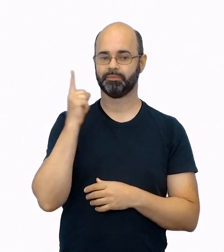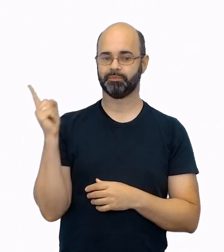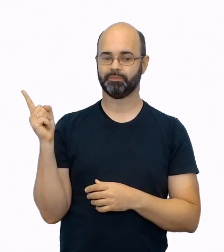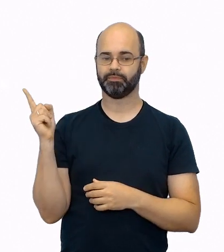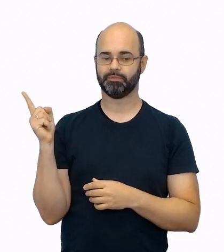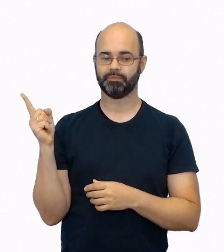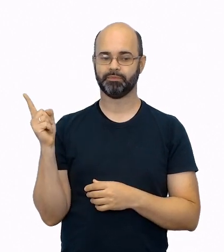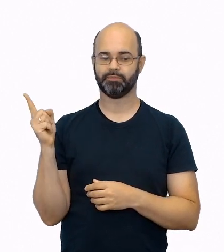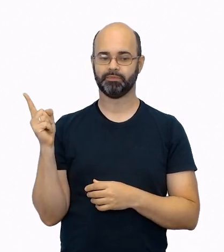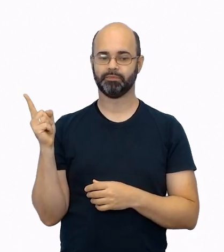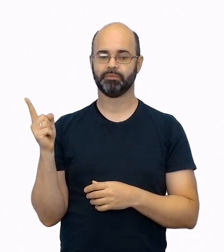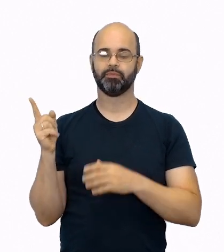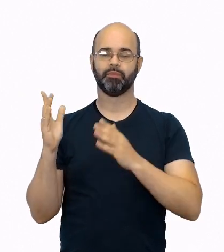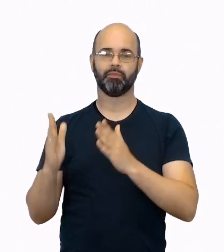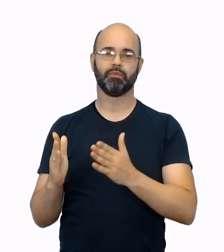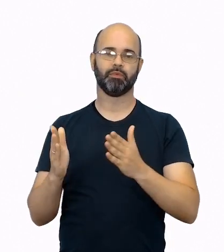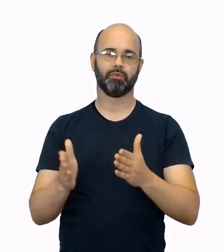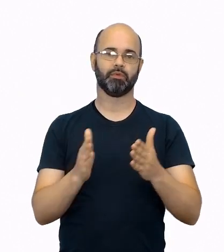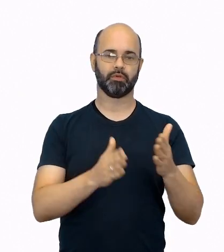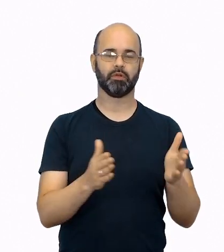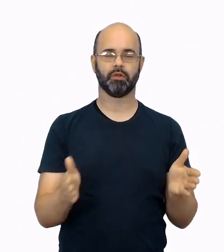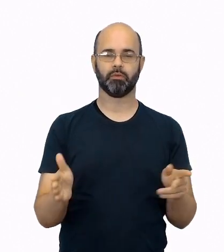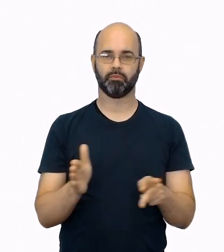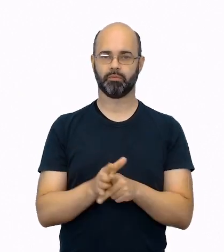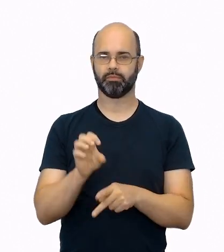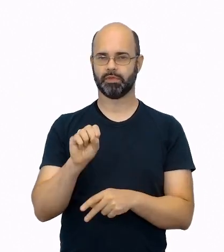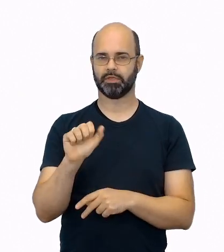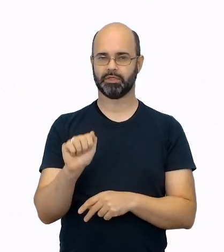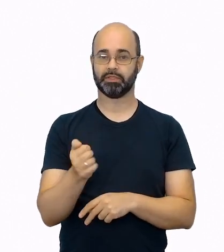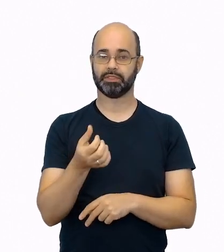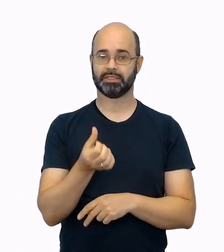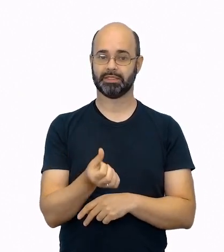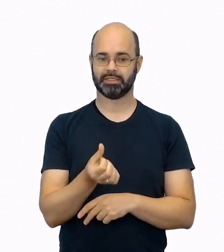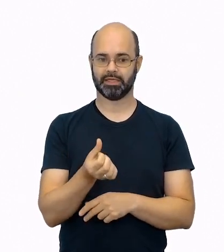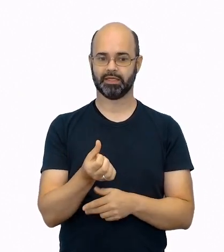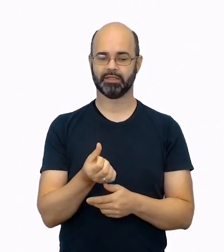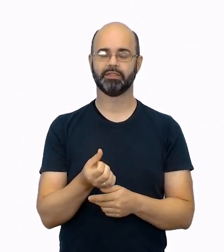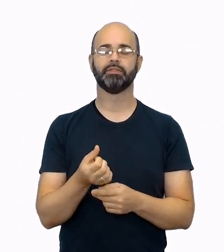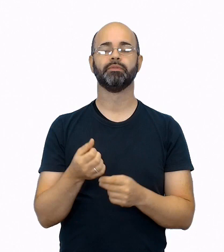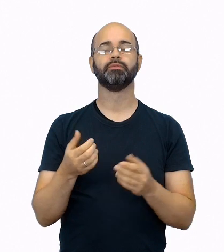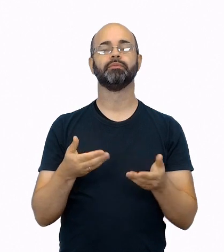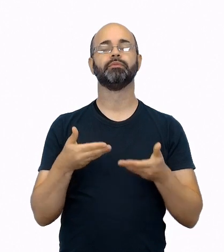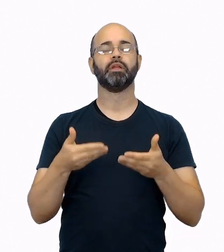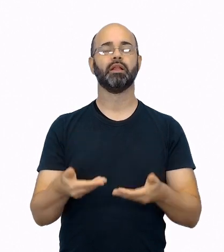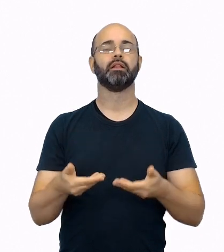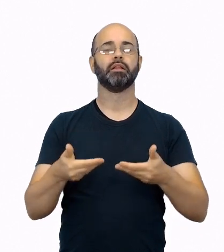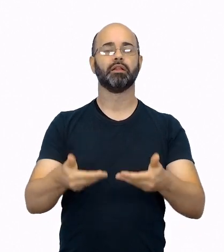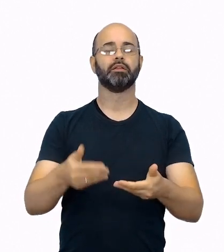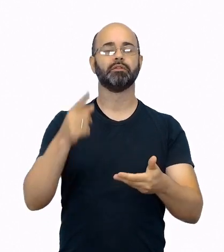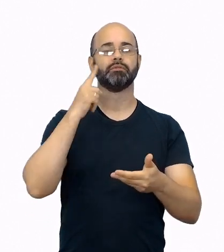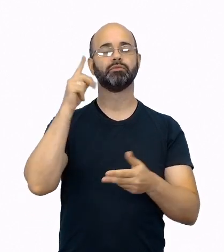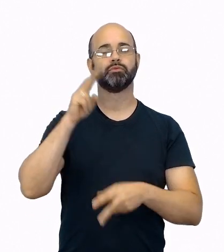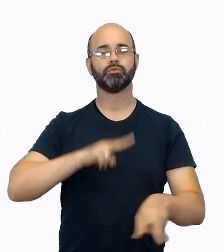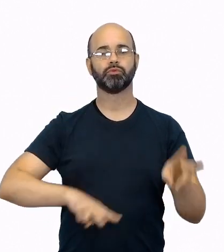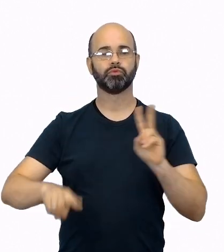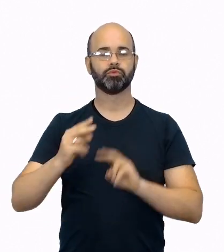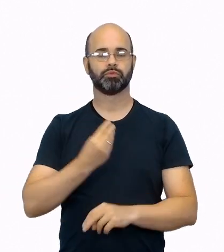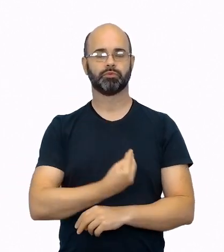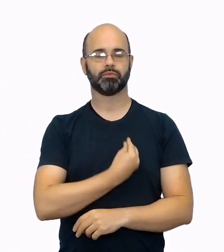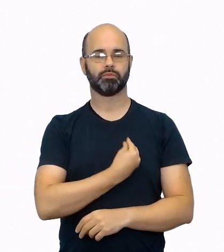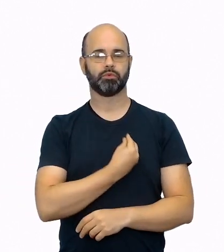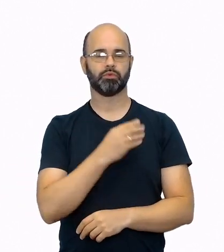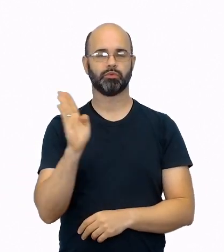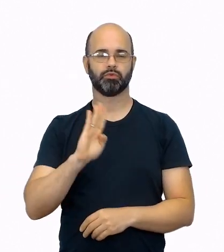que a sequência de atividades ela inicia os estudos trazendo para os estudantes um olhar geral para a biologia